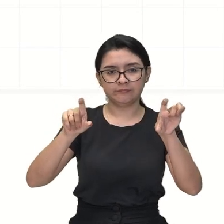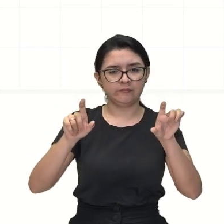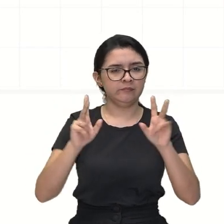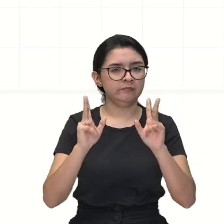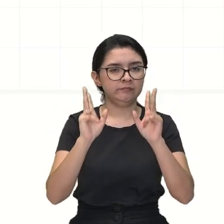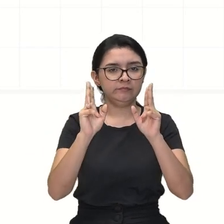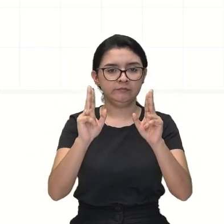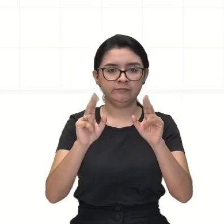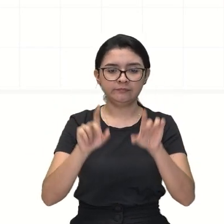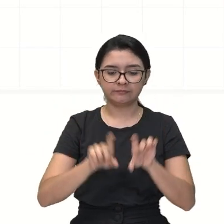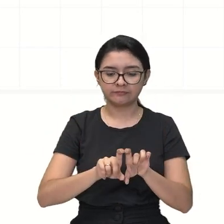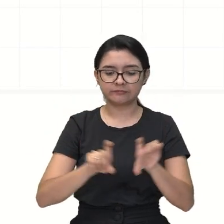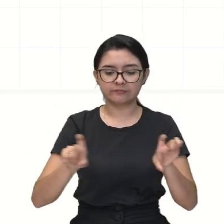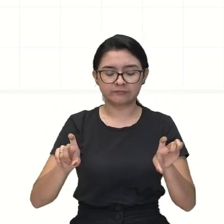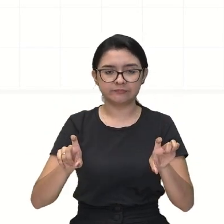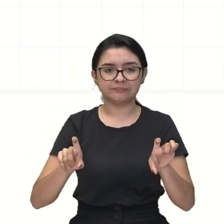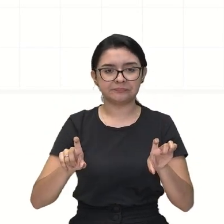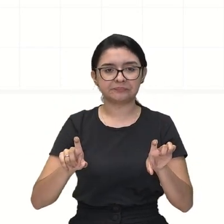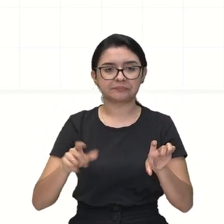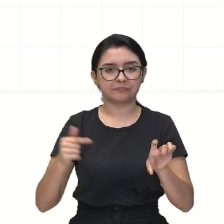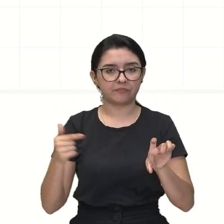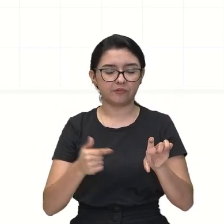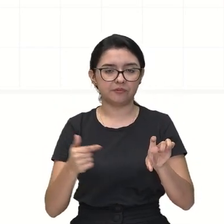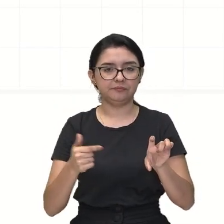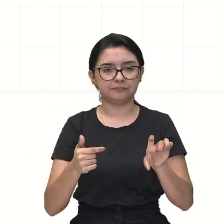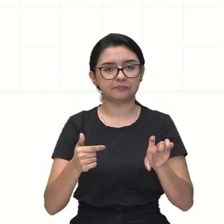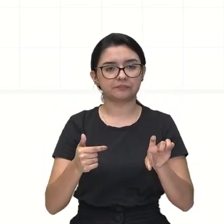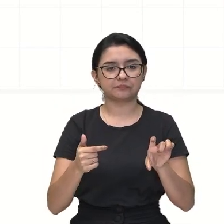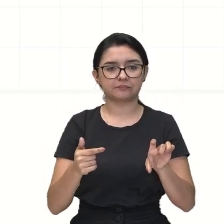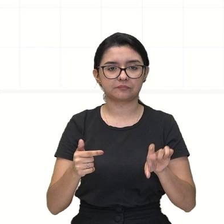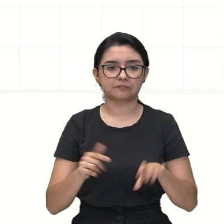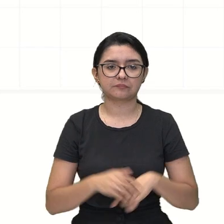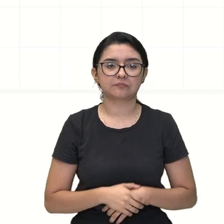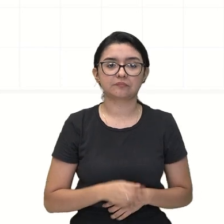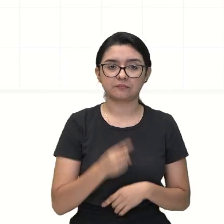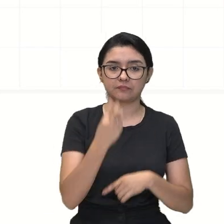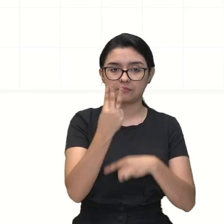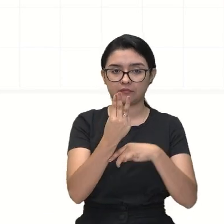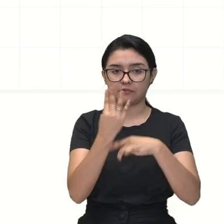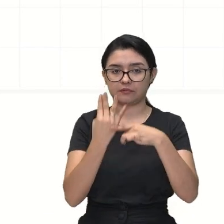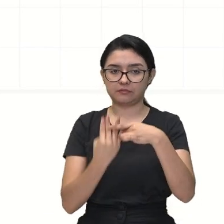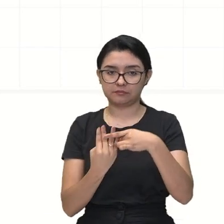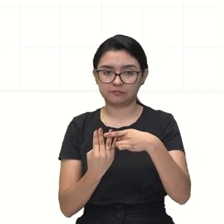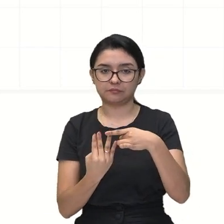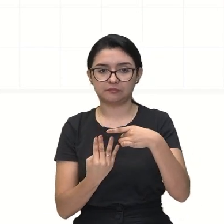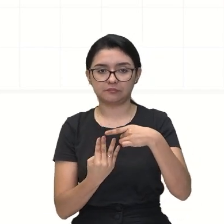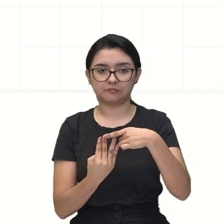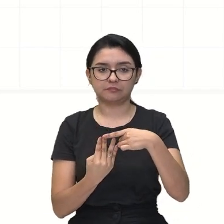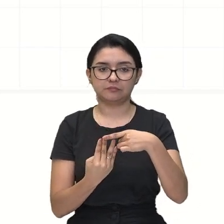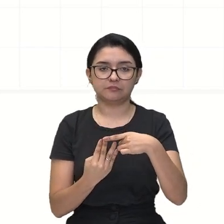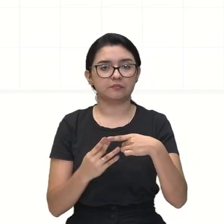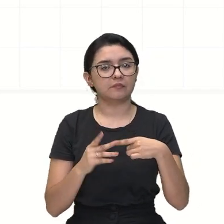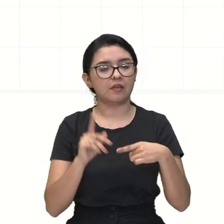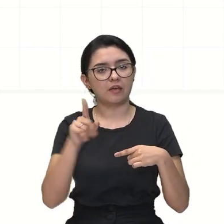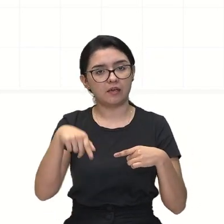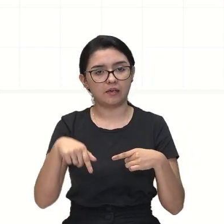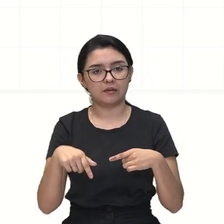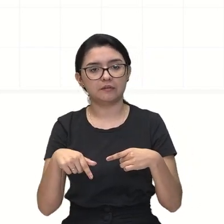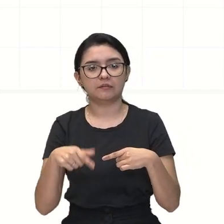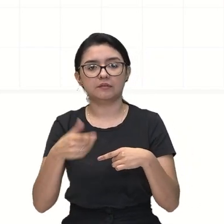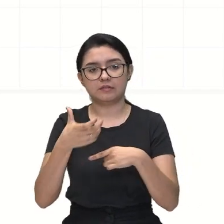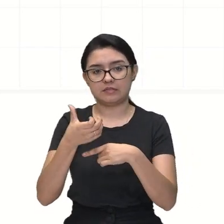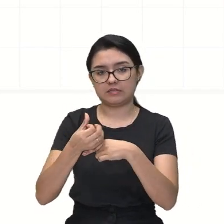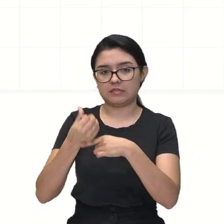mesma área da segunda fração, ou seja, 3/4 equivale